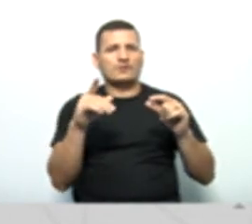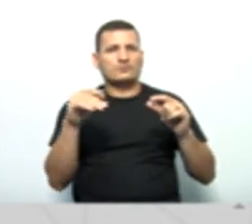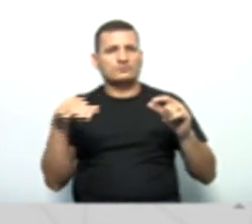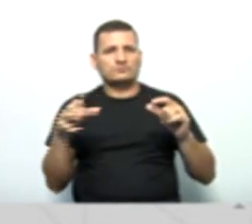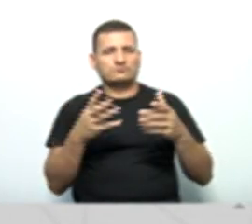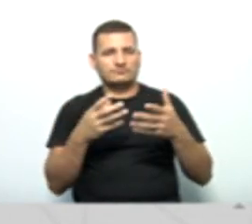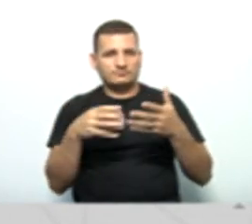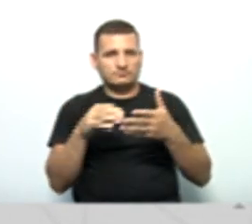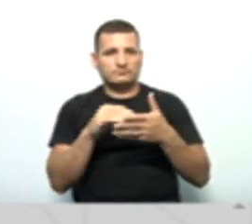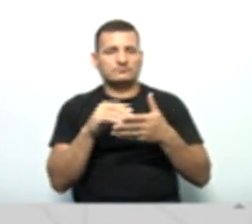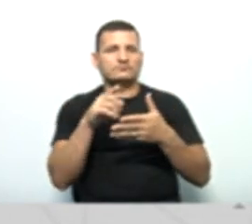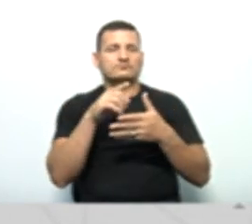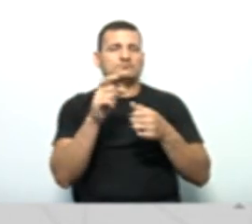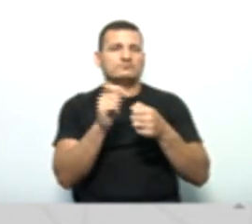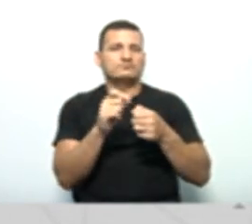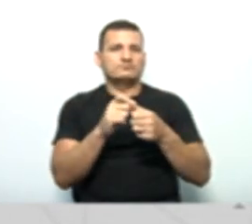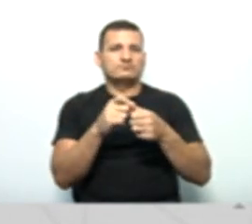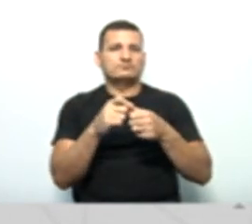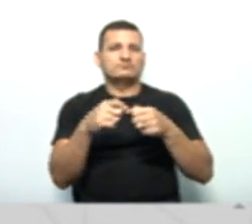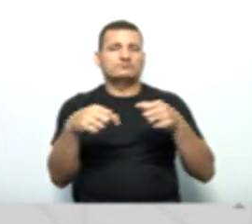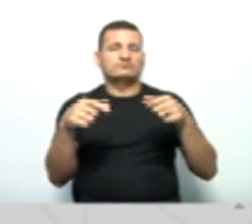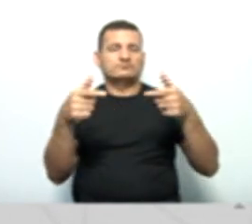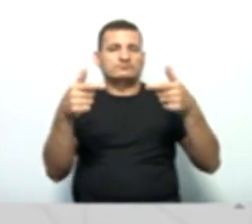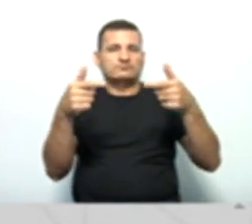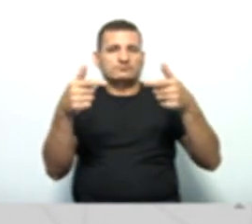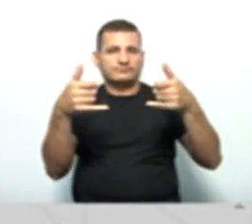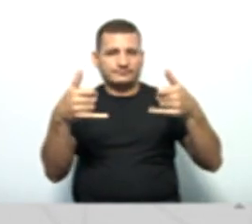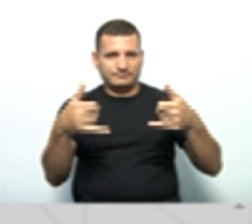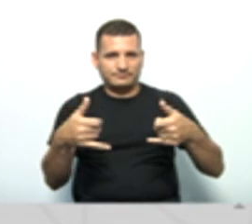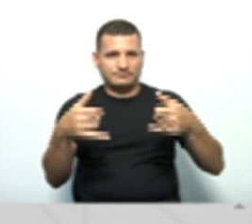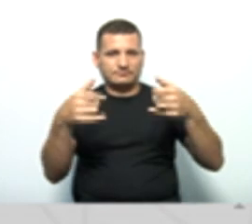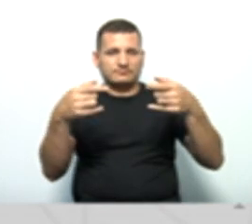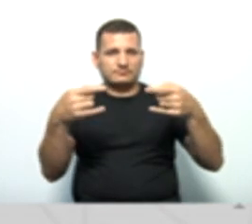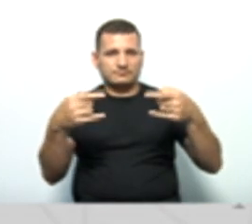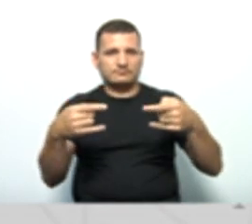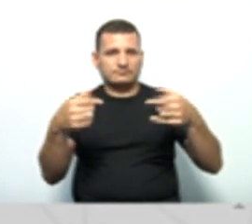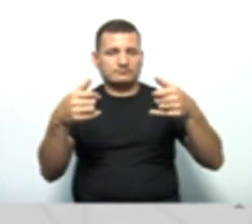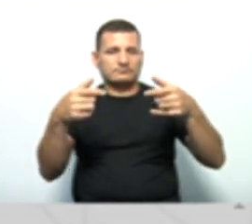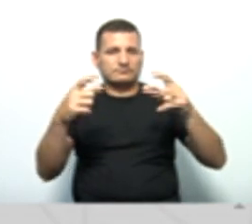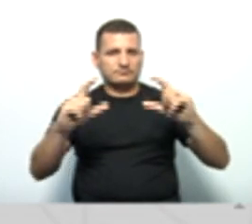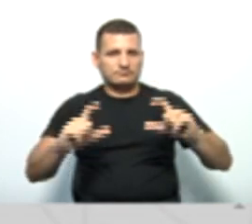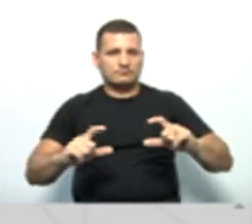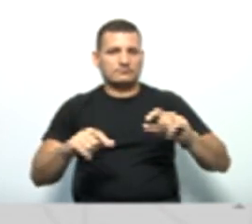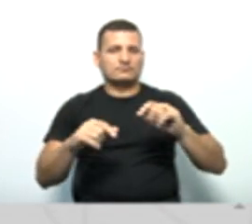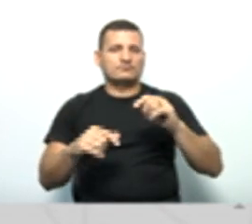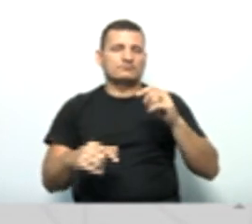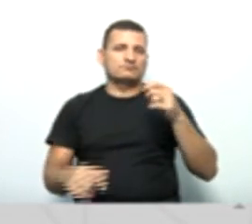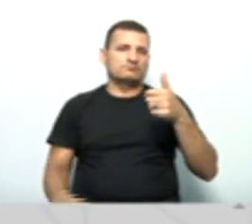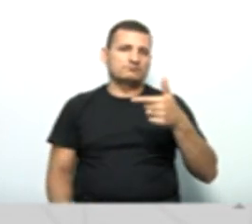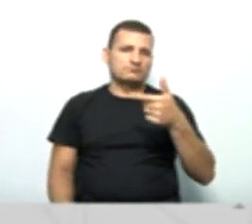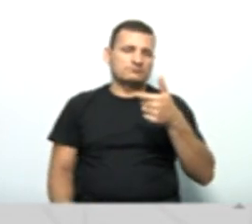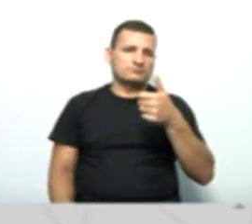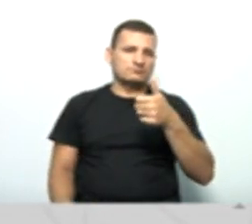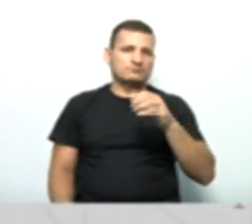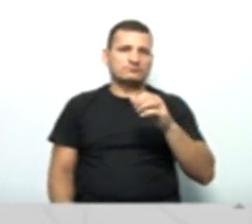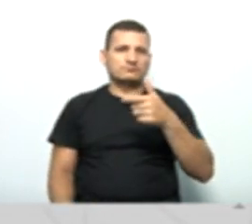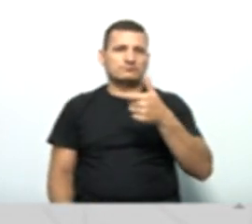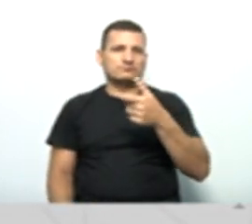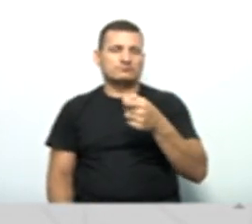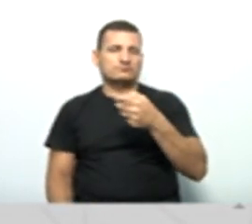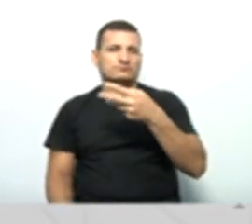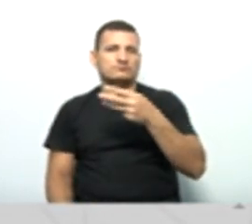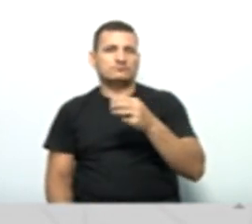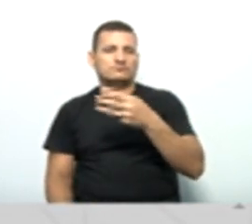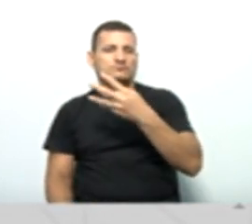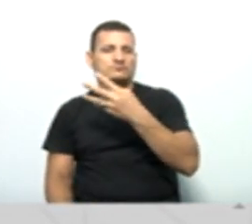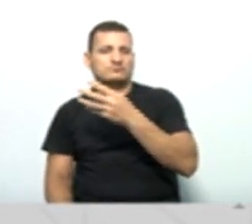construir um script do tipo lista que recebe 4 elementos, 10, 20, 30 e 40, e mostra todas as